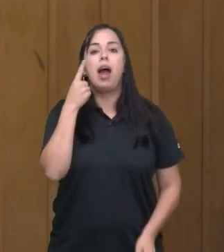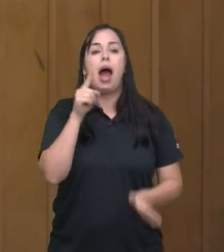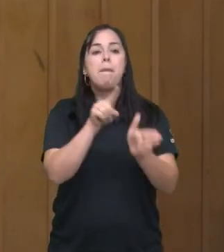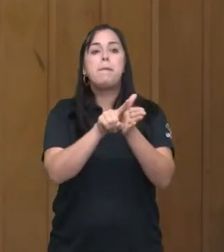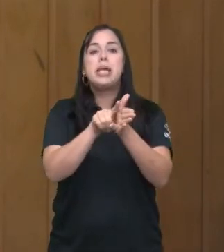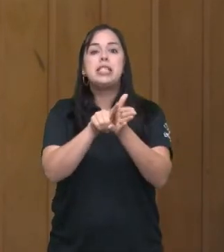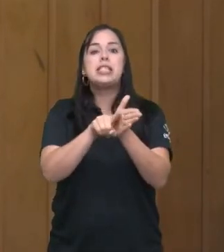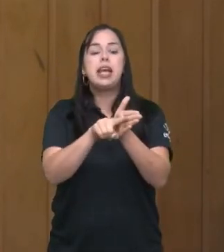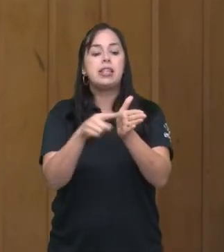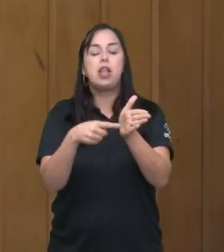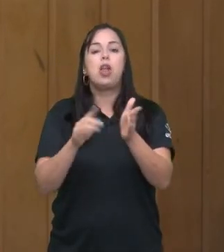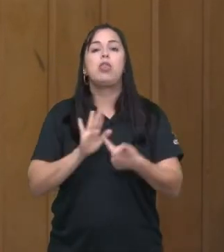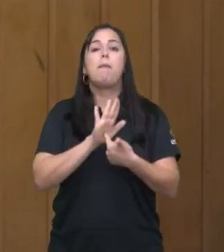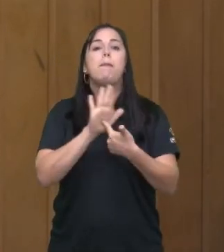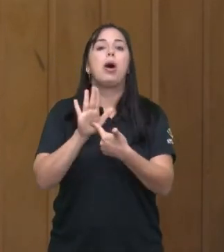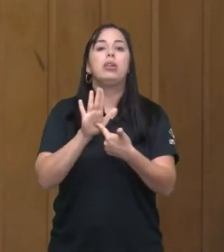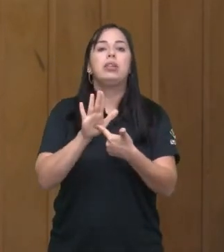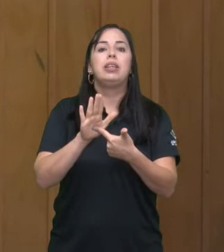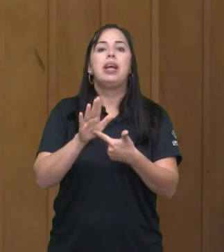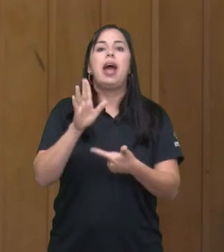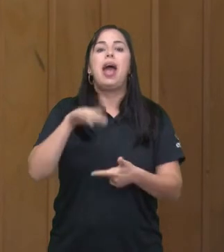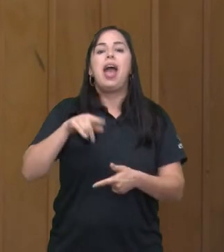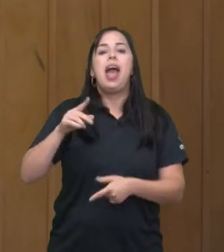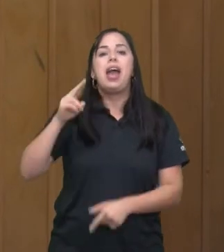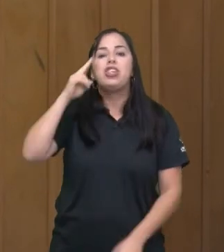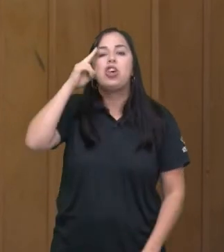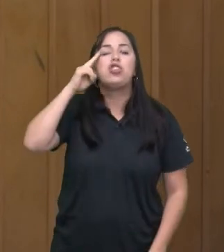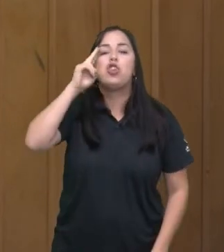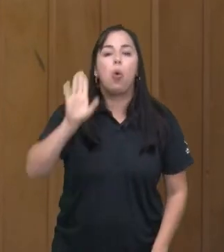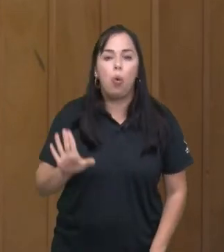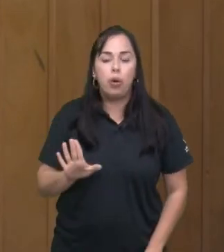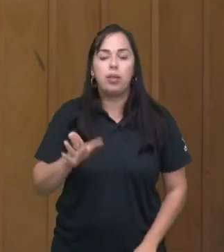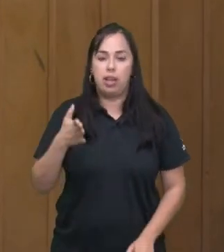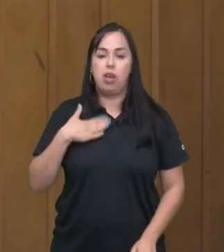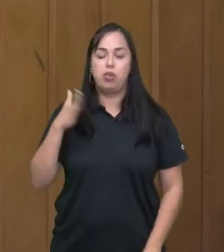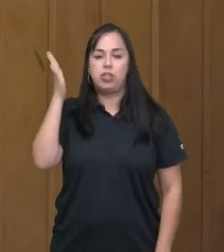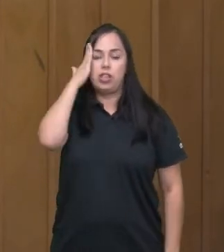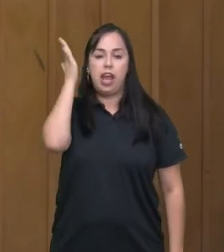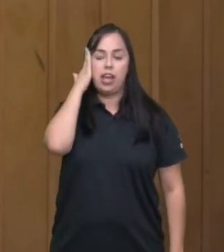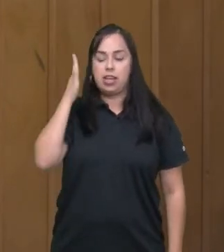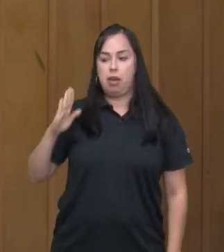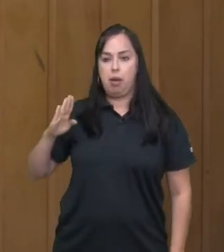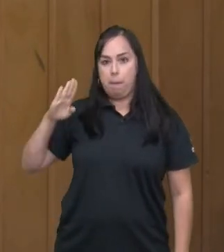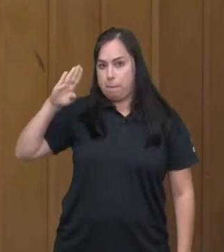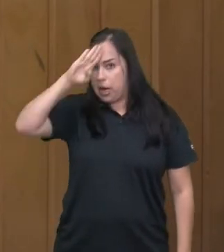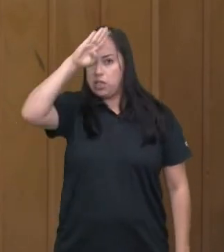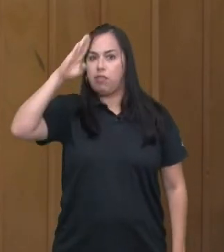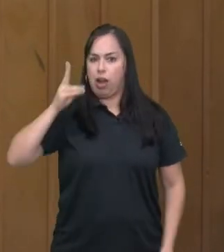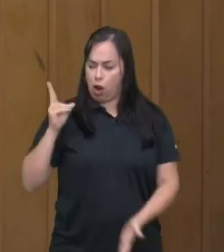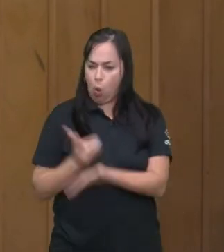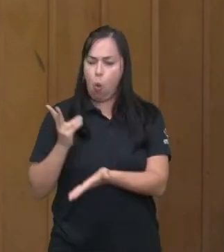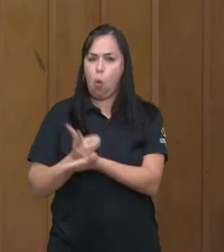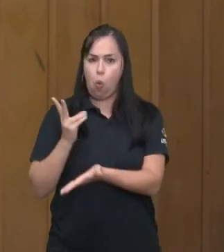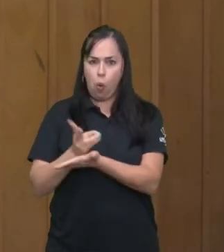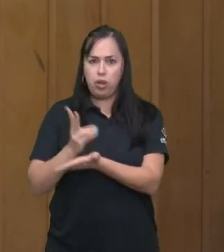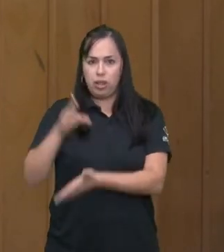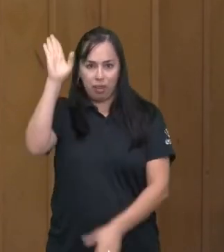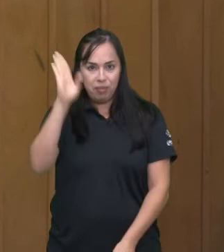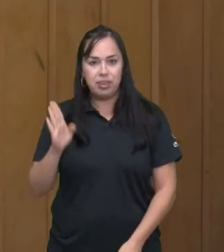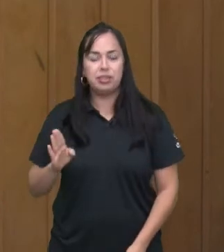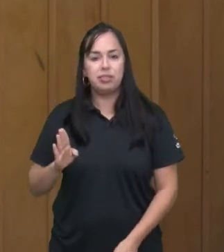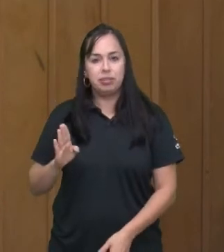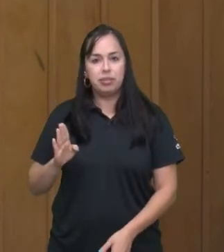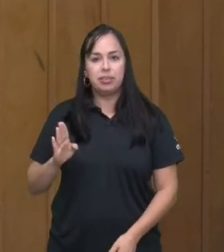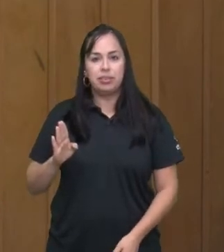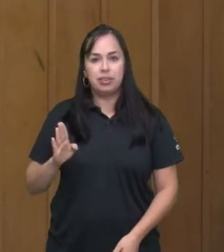né? A pesquisa ela ilude as pessoas. Então, eu tenho certeza que o presidente Bolsonaro vai continuar à frente do Brasil para